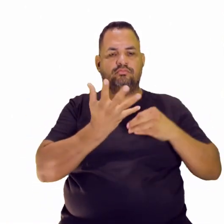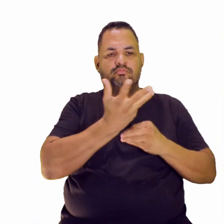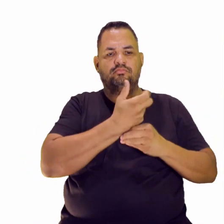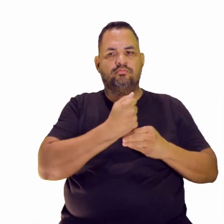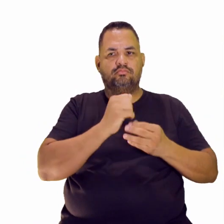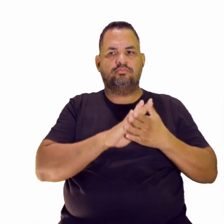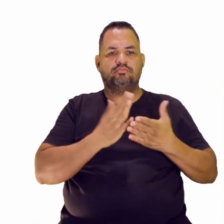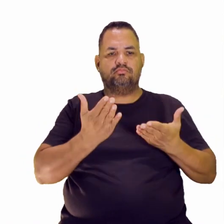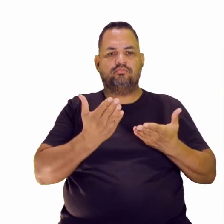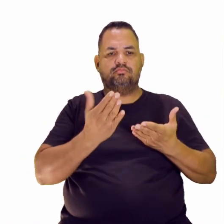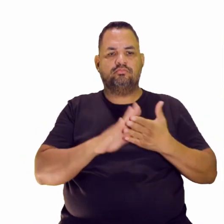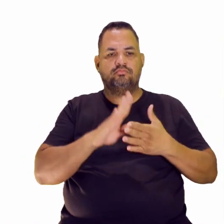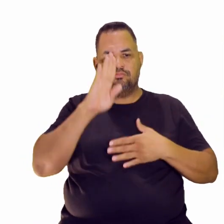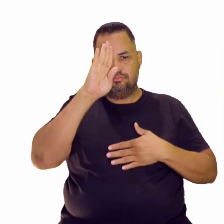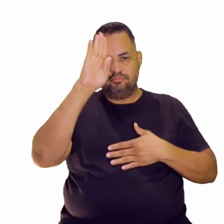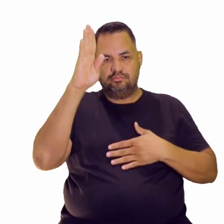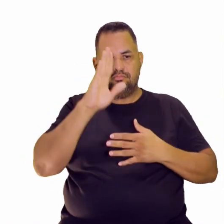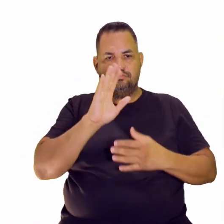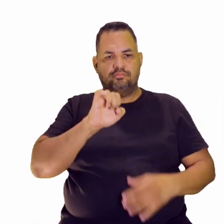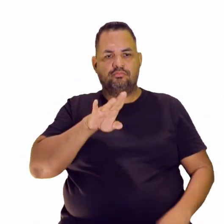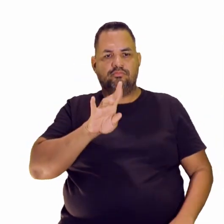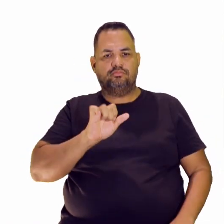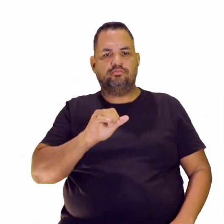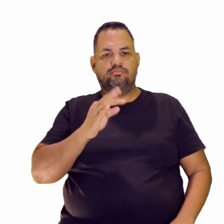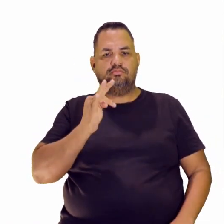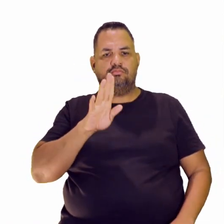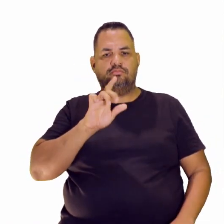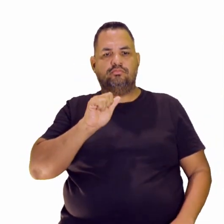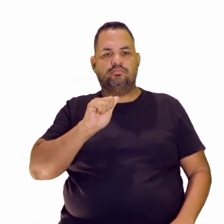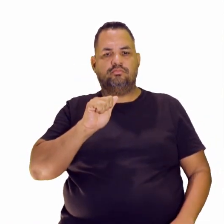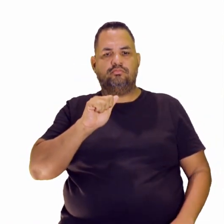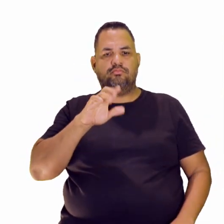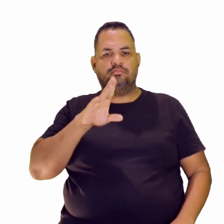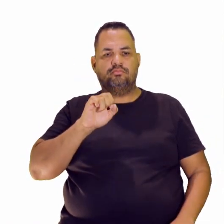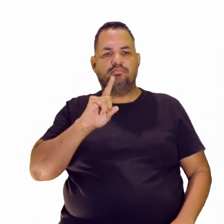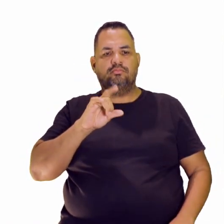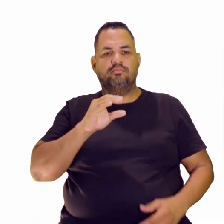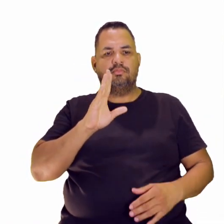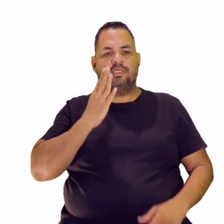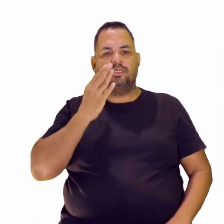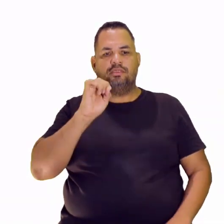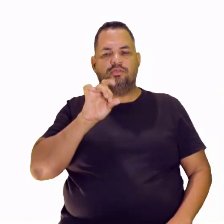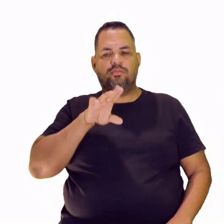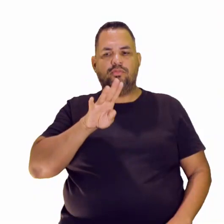né? E Anitta, Tarsila do Amaral e Cândido Portinari.